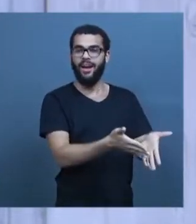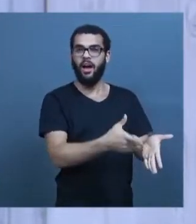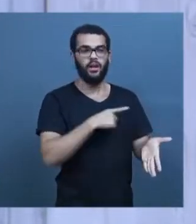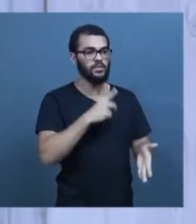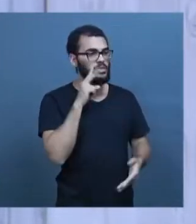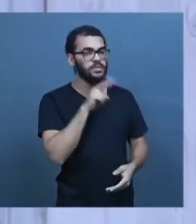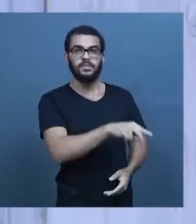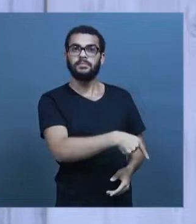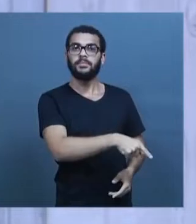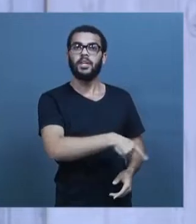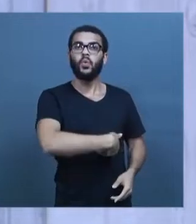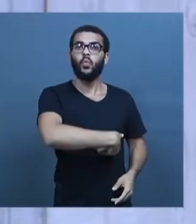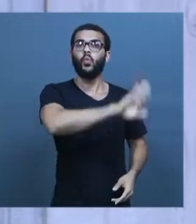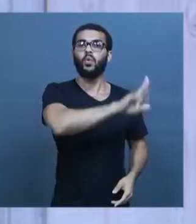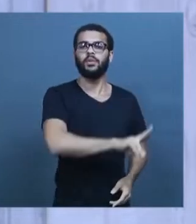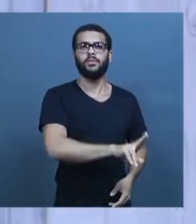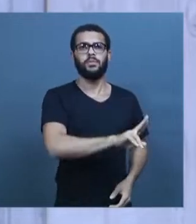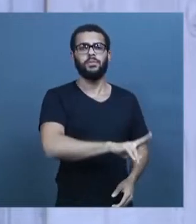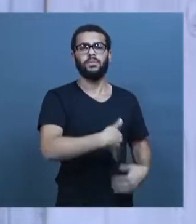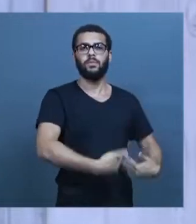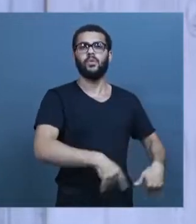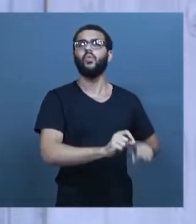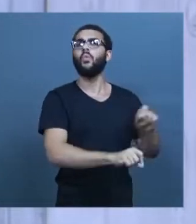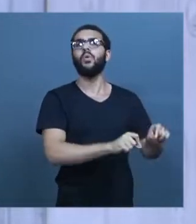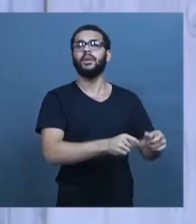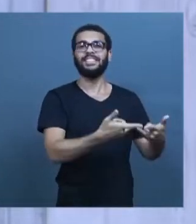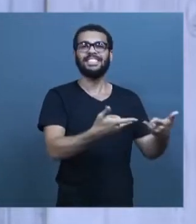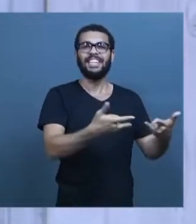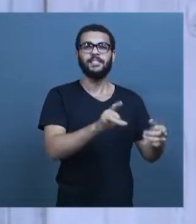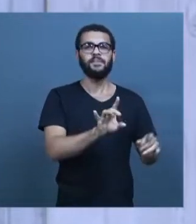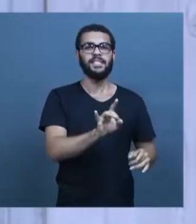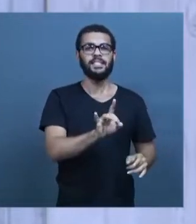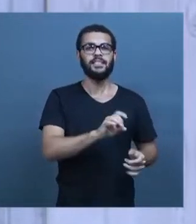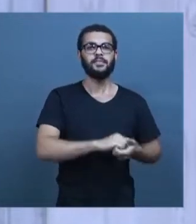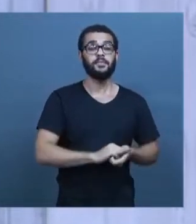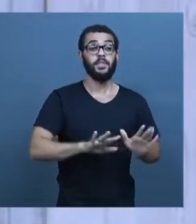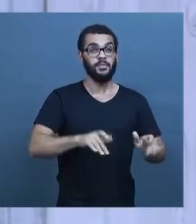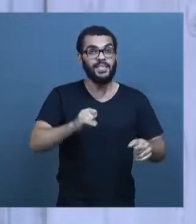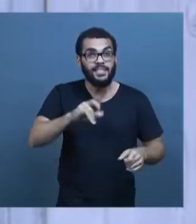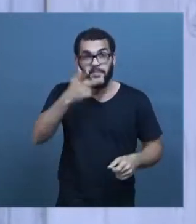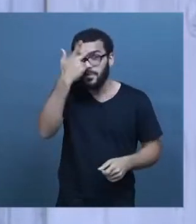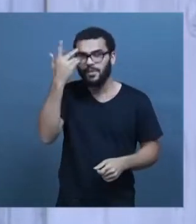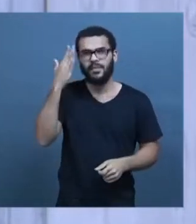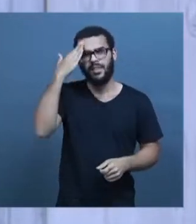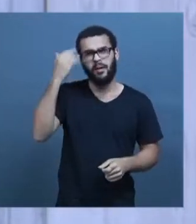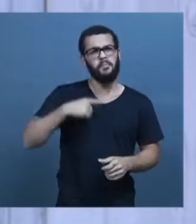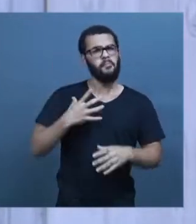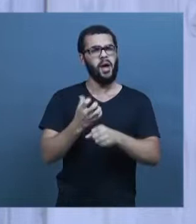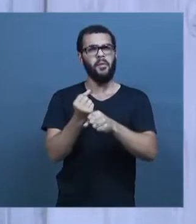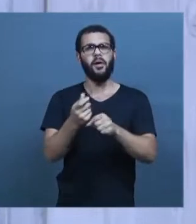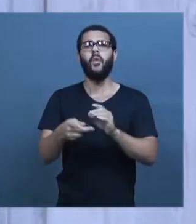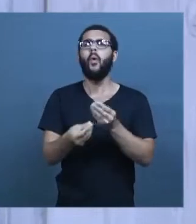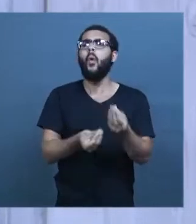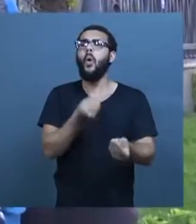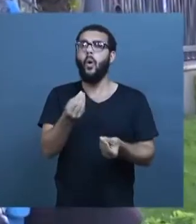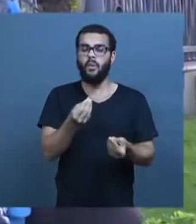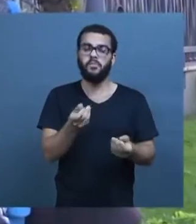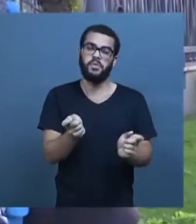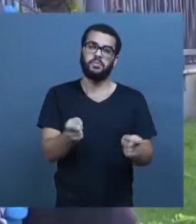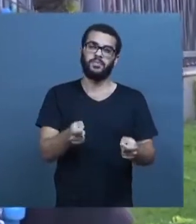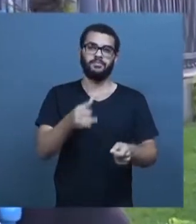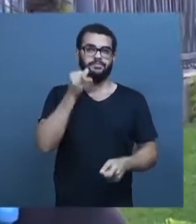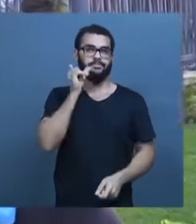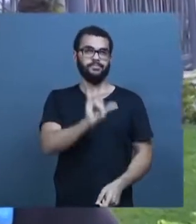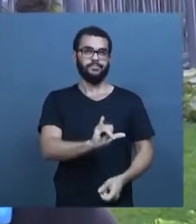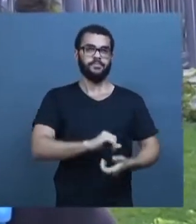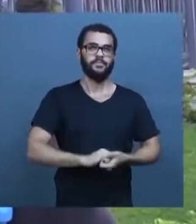Um problema que poderia ser resolvido com noções básicas de educação financeira. Veja na reportagem.